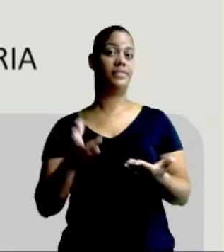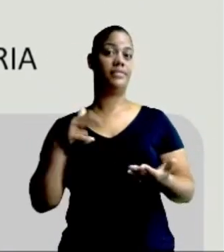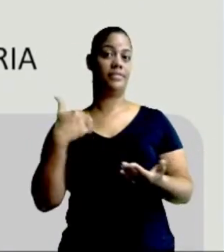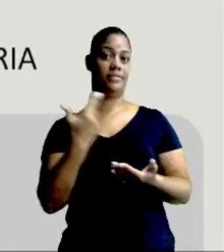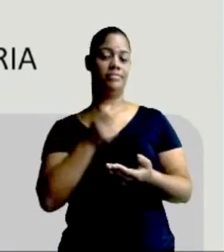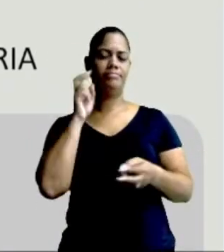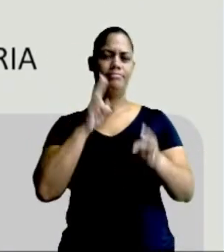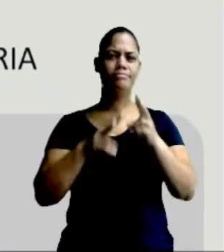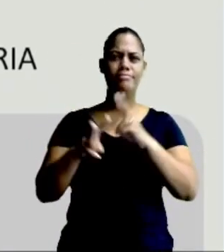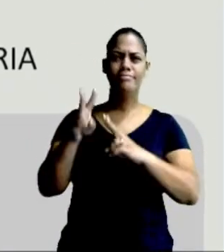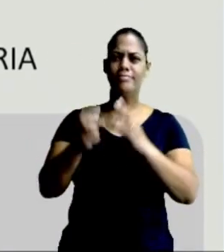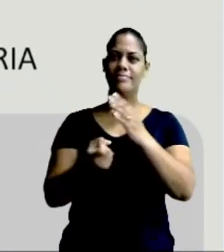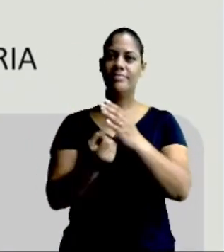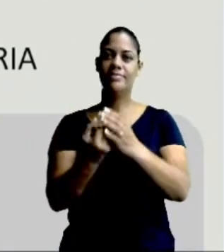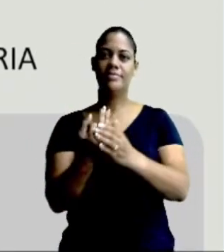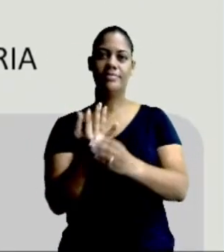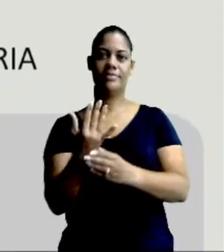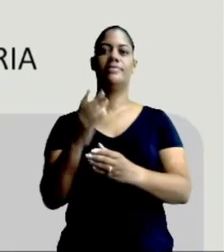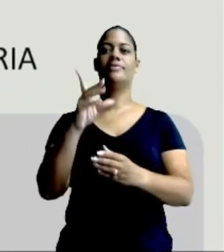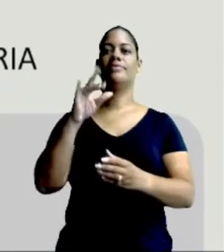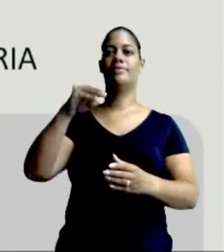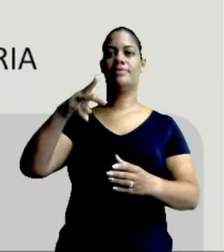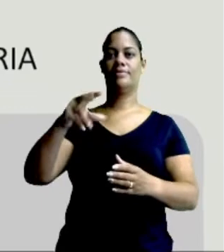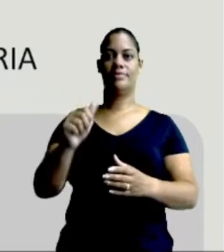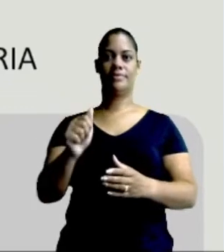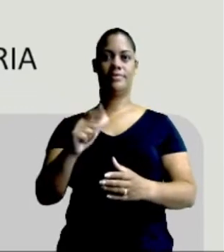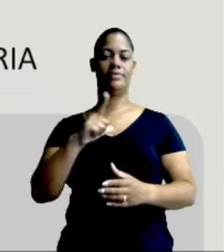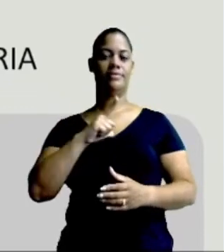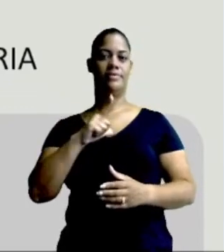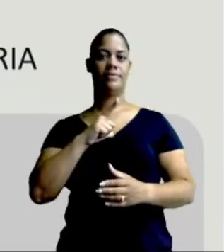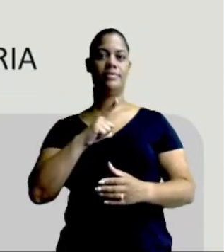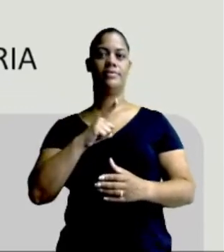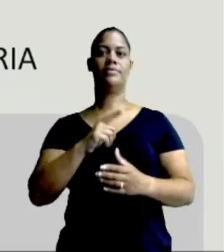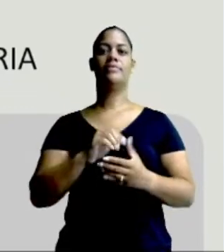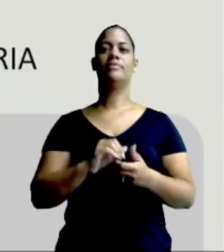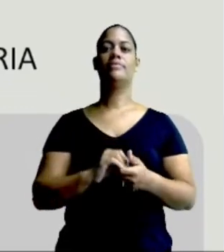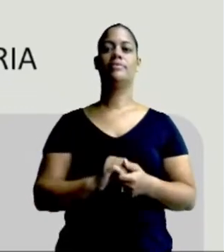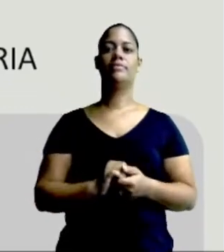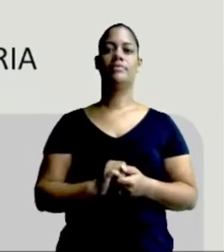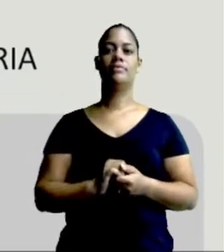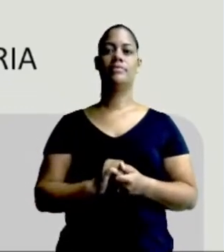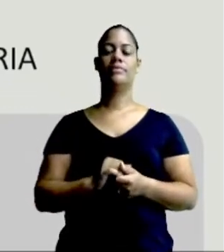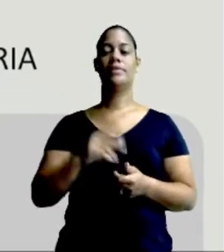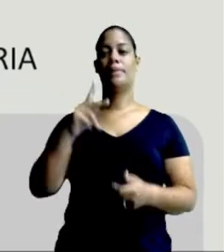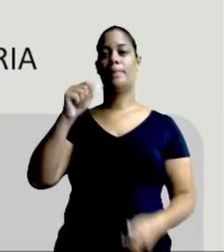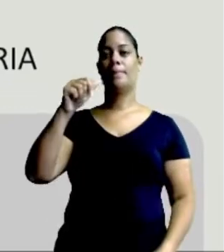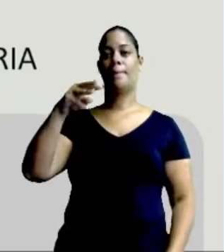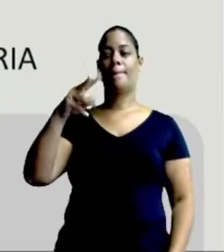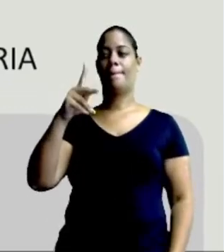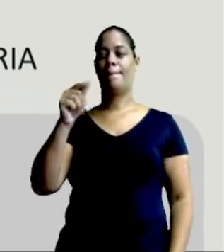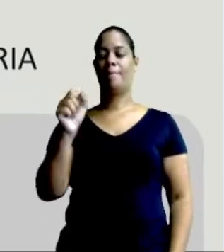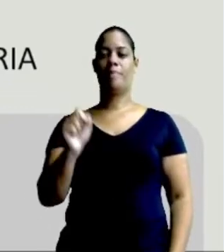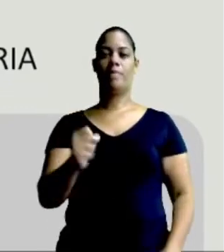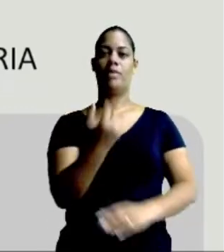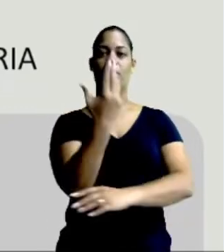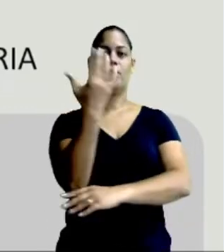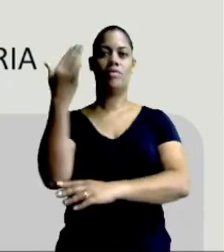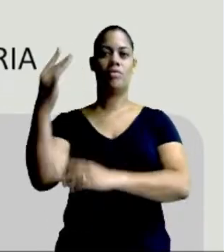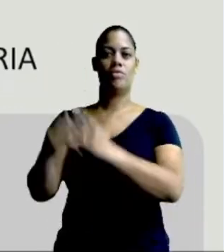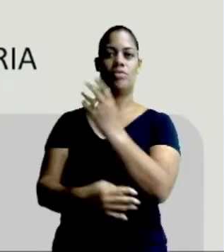essa vegetação, para esse clima, nós temos como vegetação os pampas e as